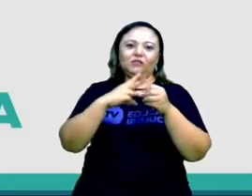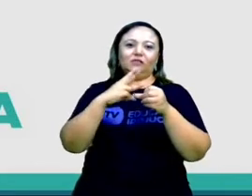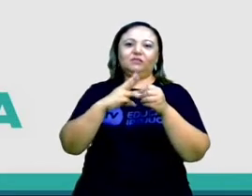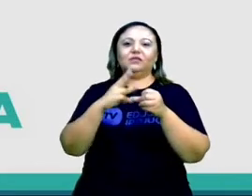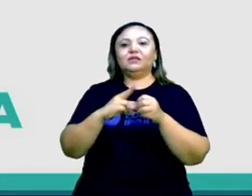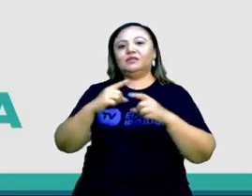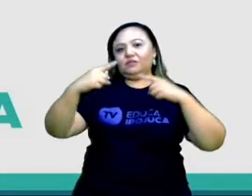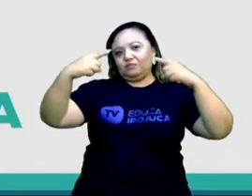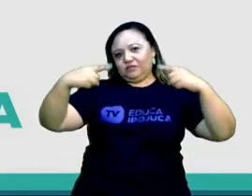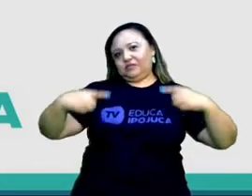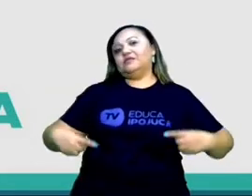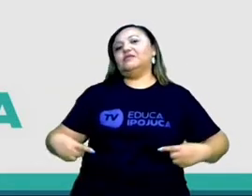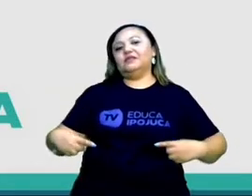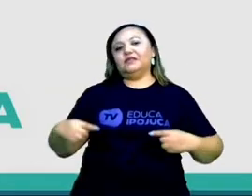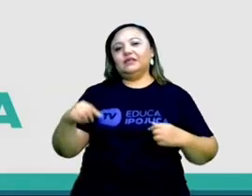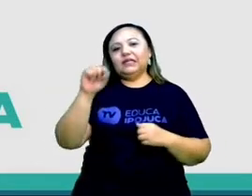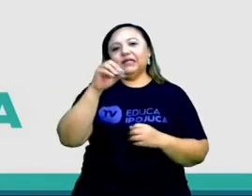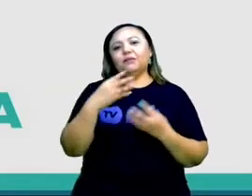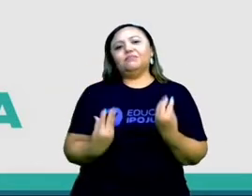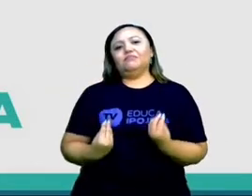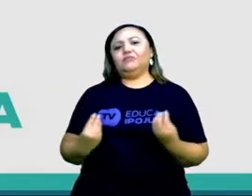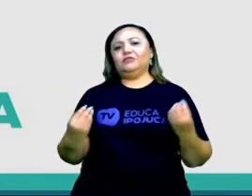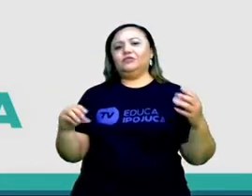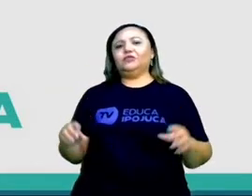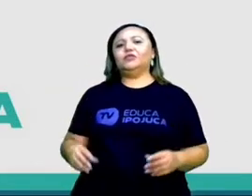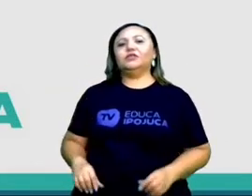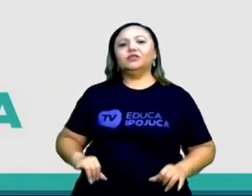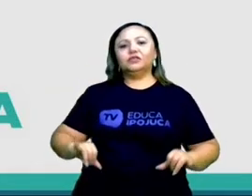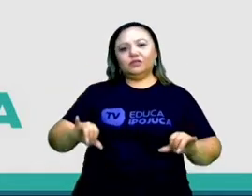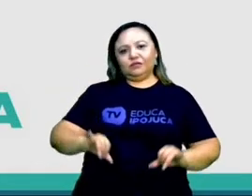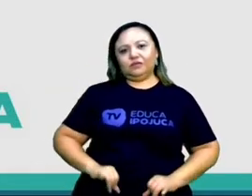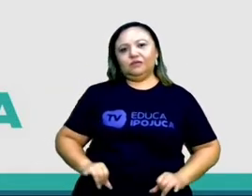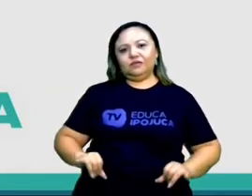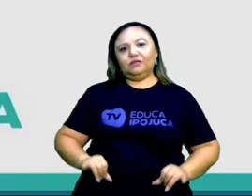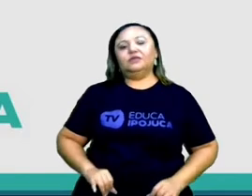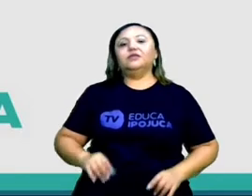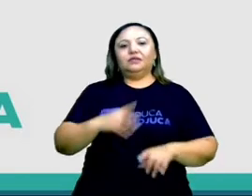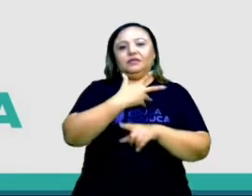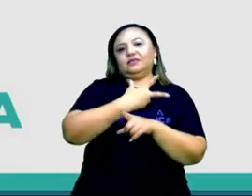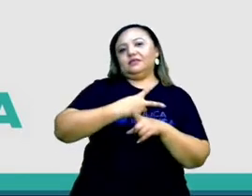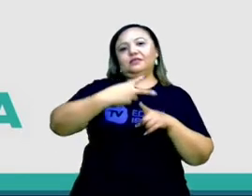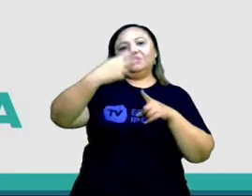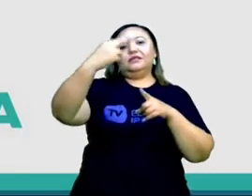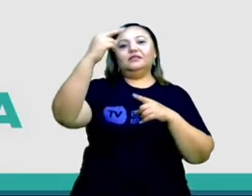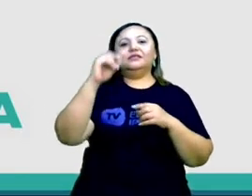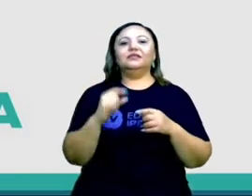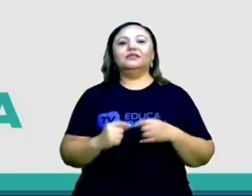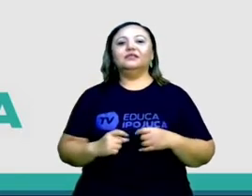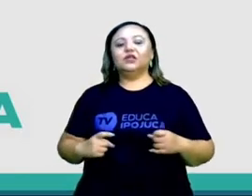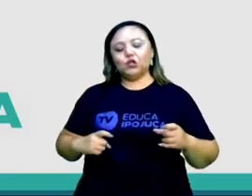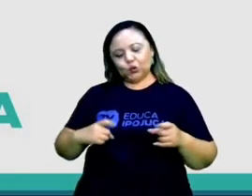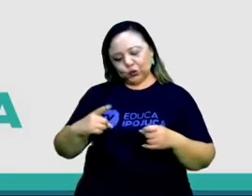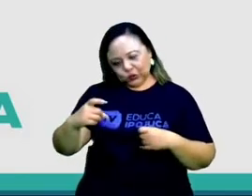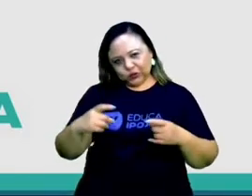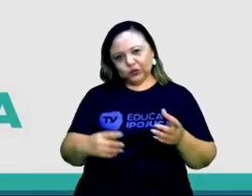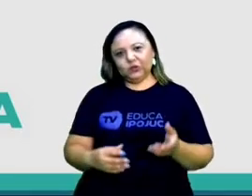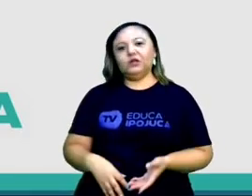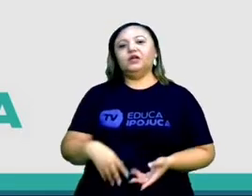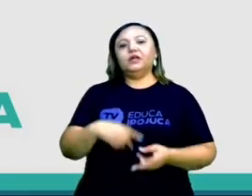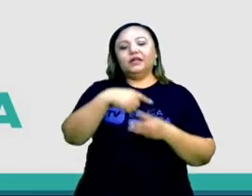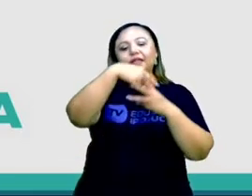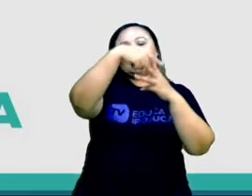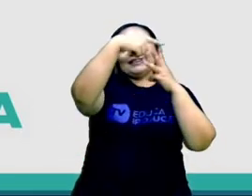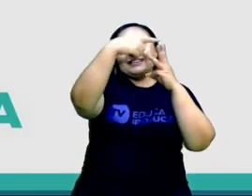emancipação política, de muitas lutas, mas de muitas conquistas. Trago para vocês